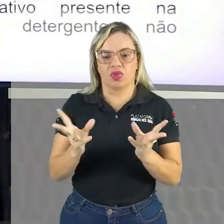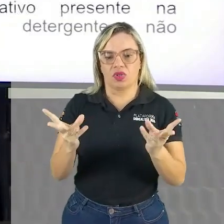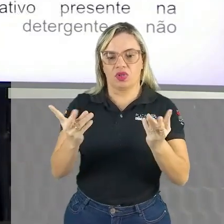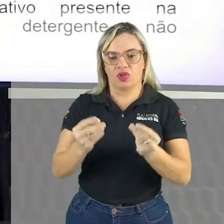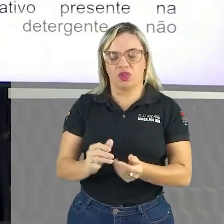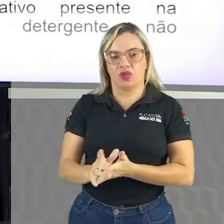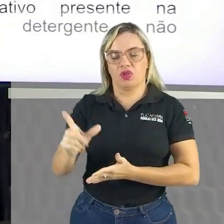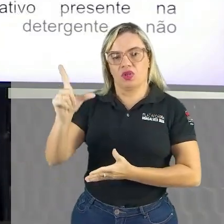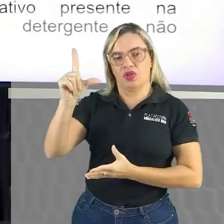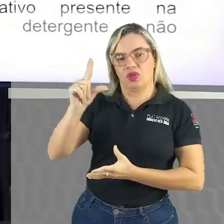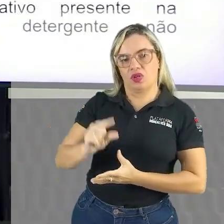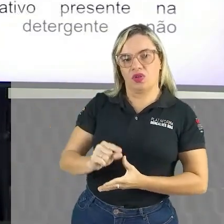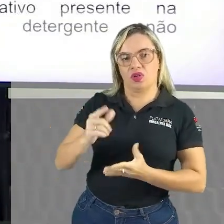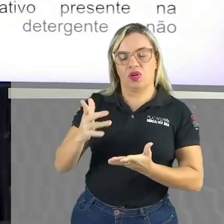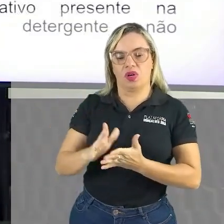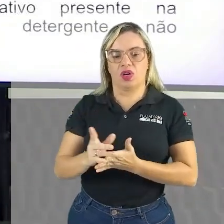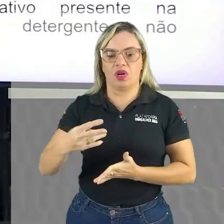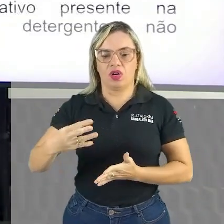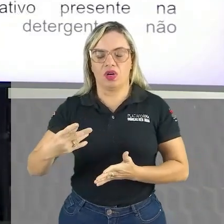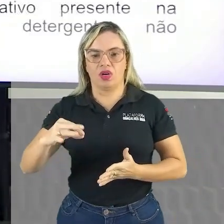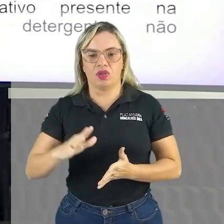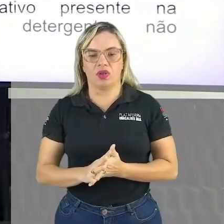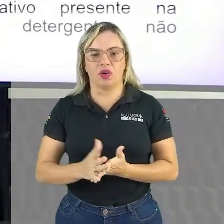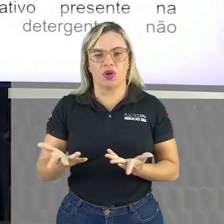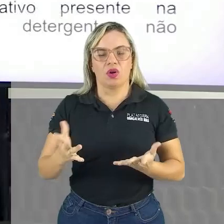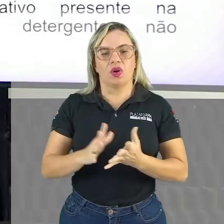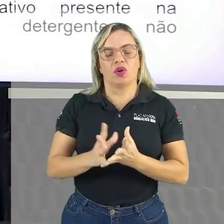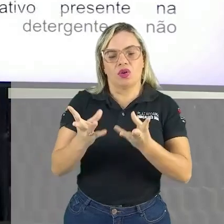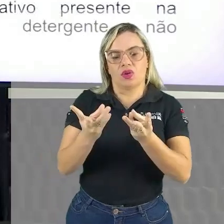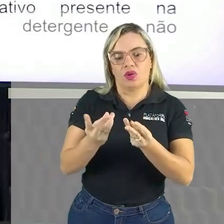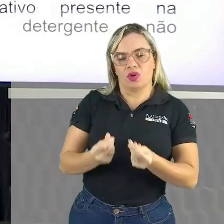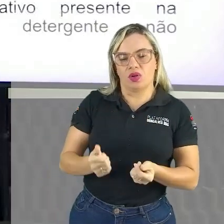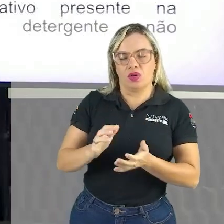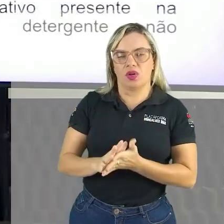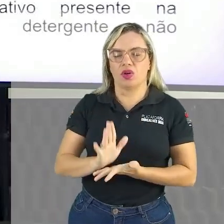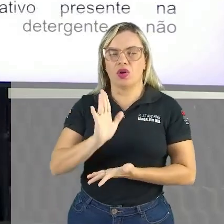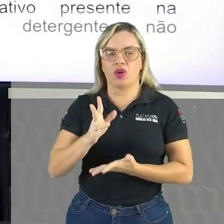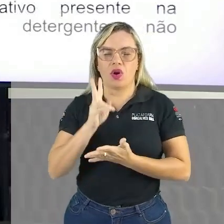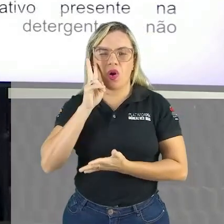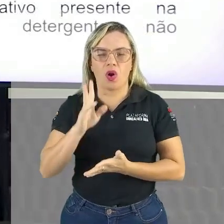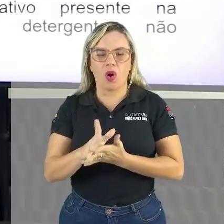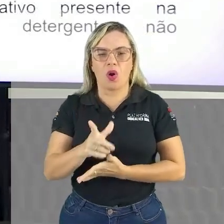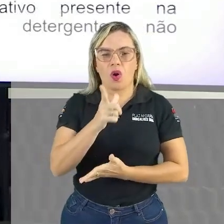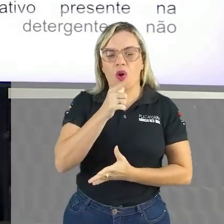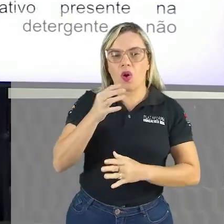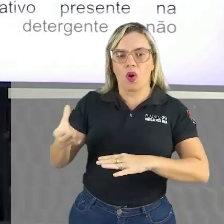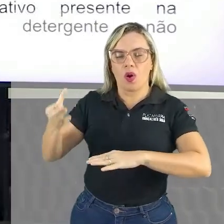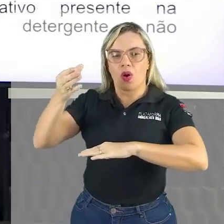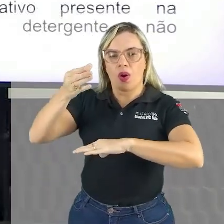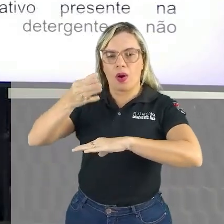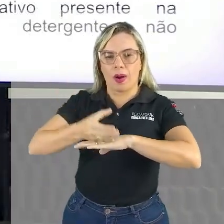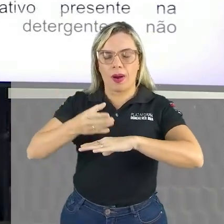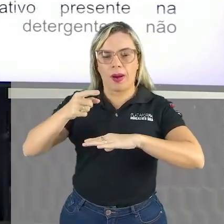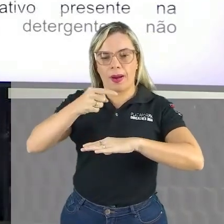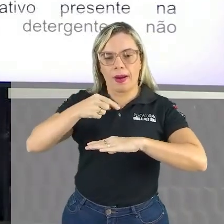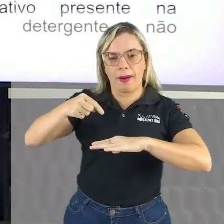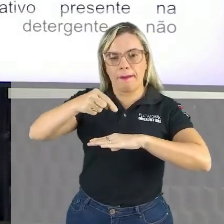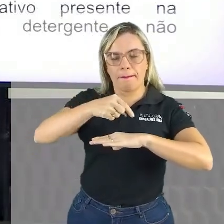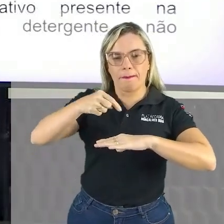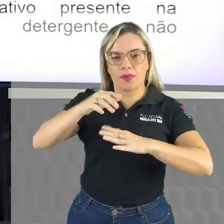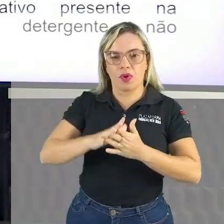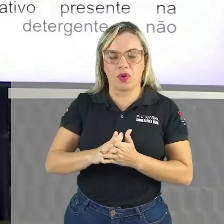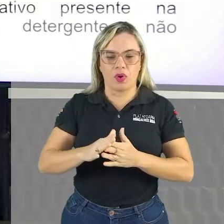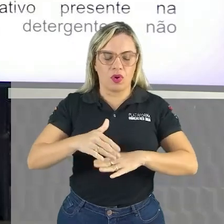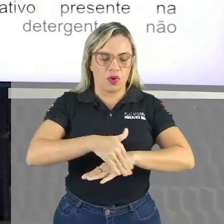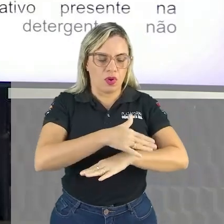superficial. Ó, alguma vez tu já olhou para um copo com água, ou uma pocinha de água, tu já percebeu